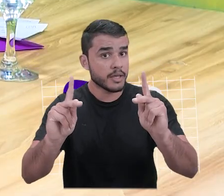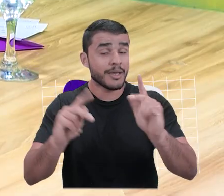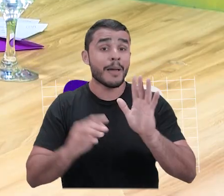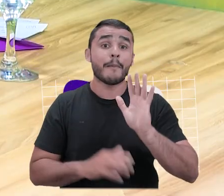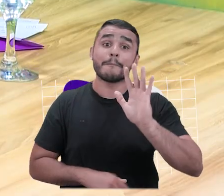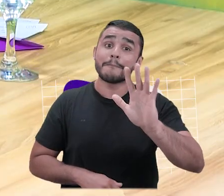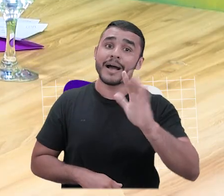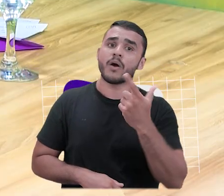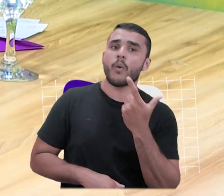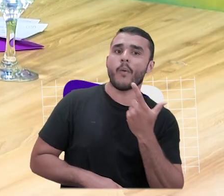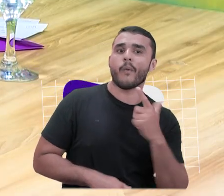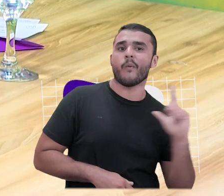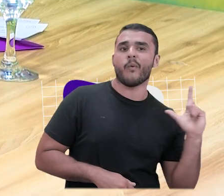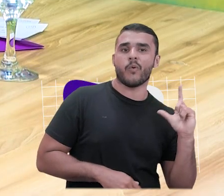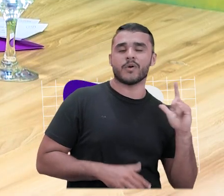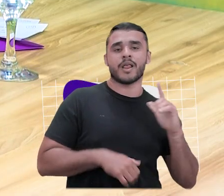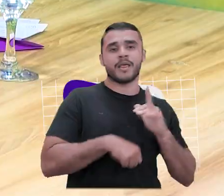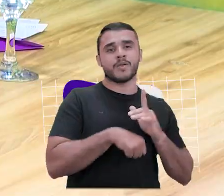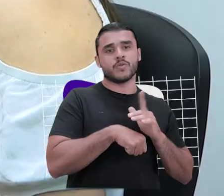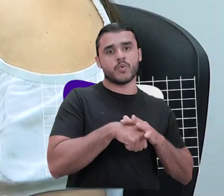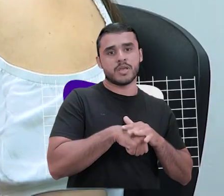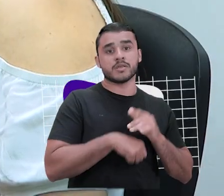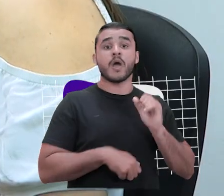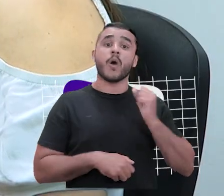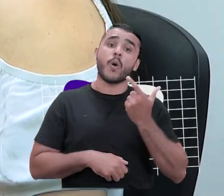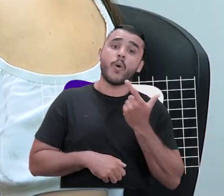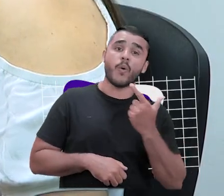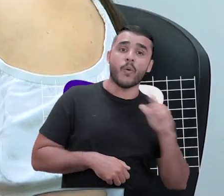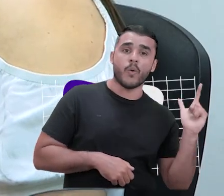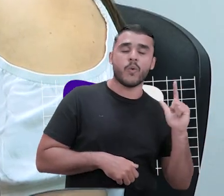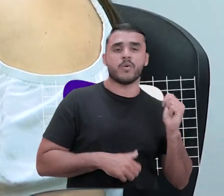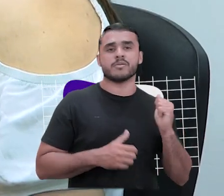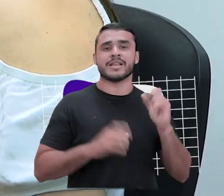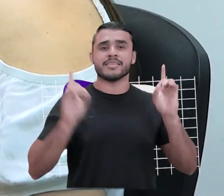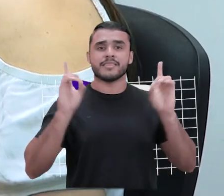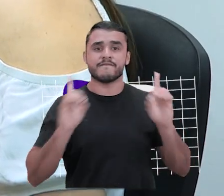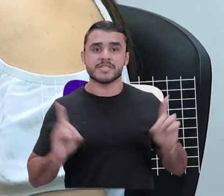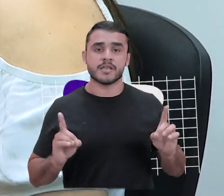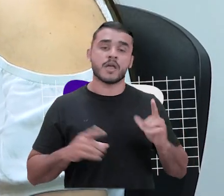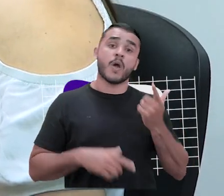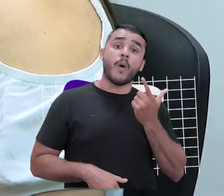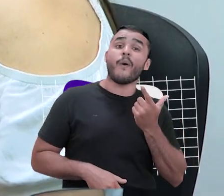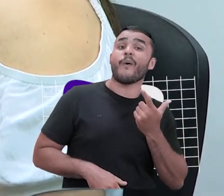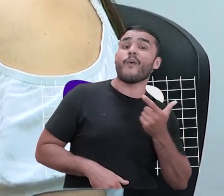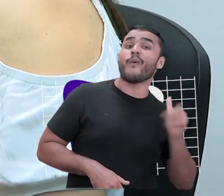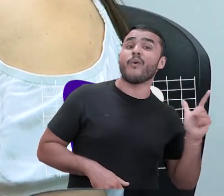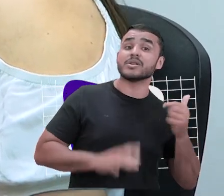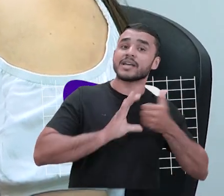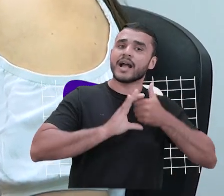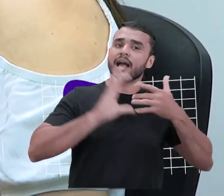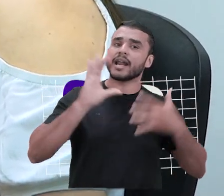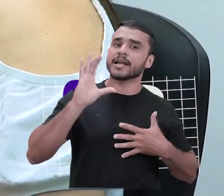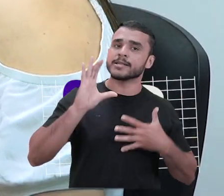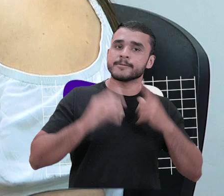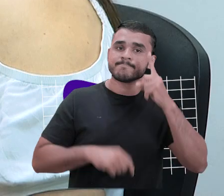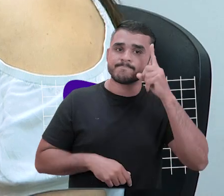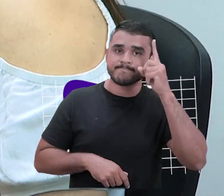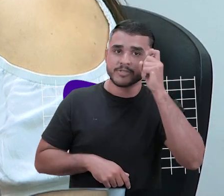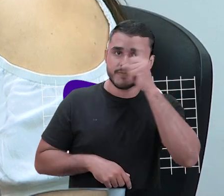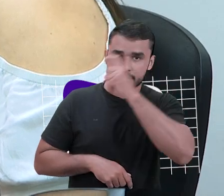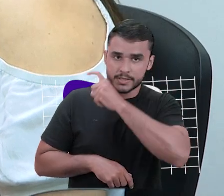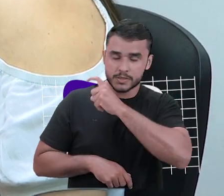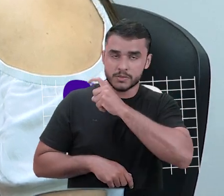As nossas comorbidades, exatamente. Entende? Não é difícil. E as barreiras, né, que se criam no entorno, que criam socialmente, se